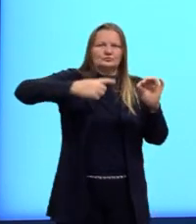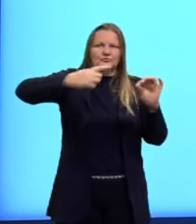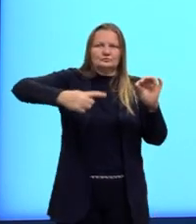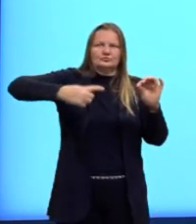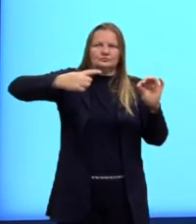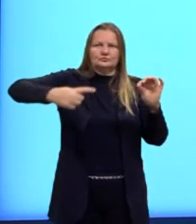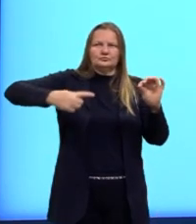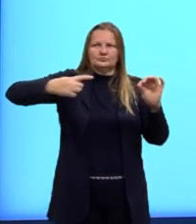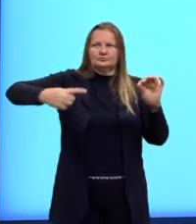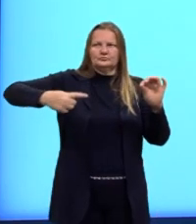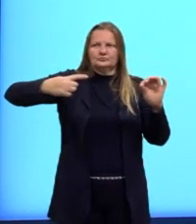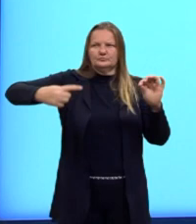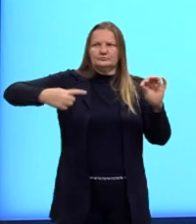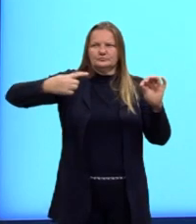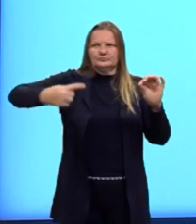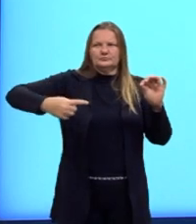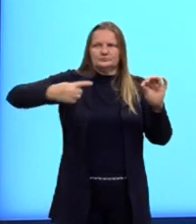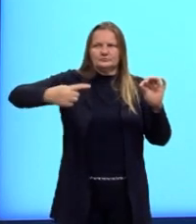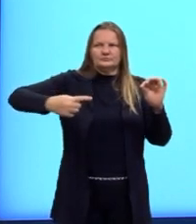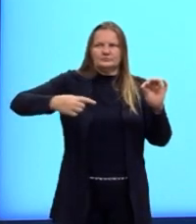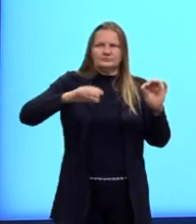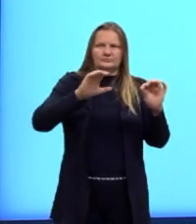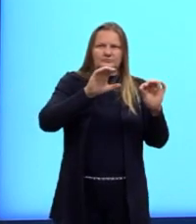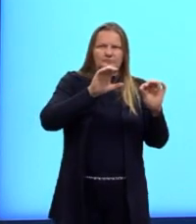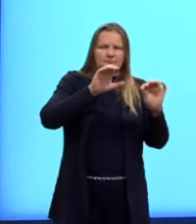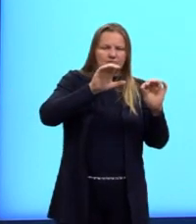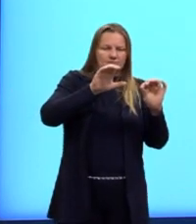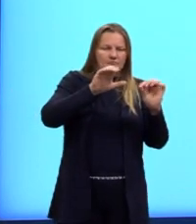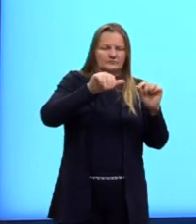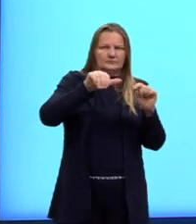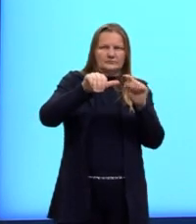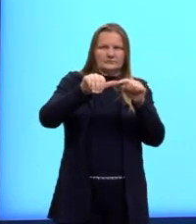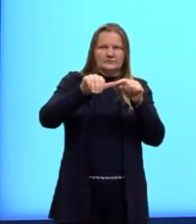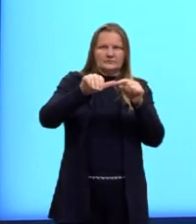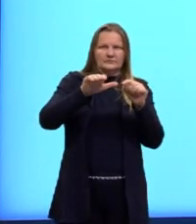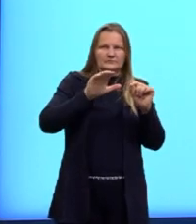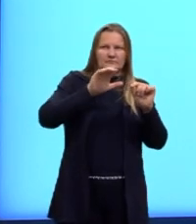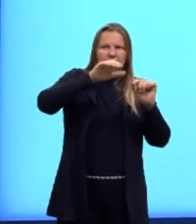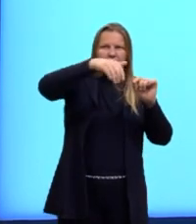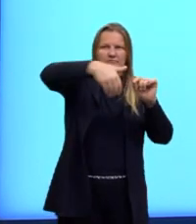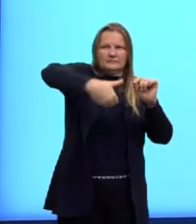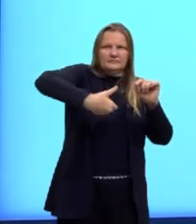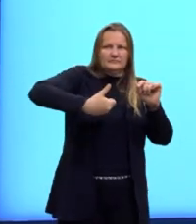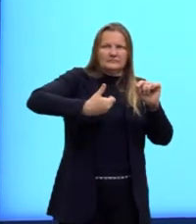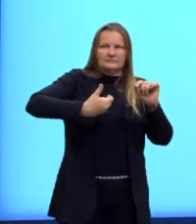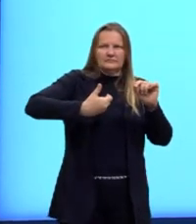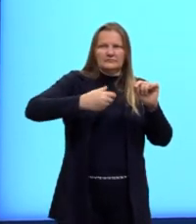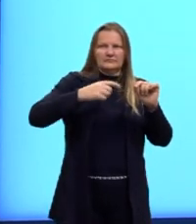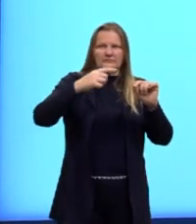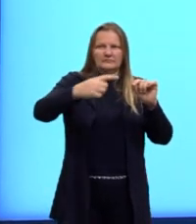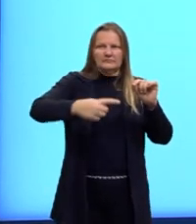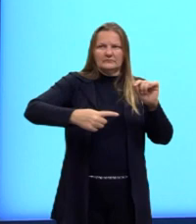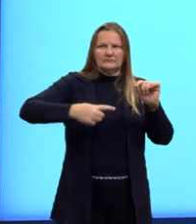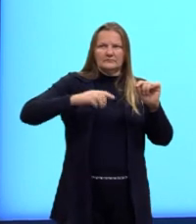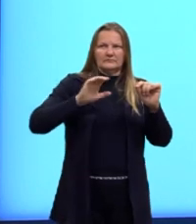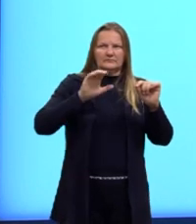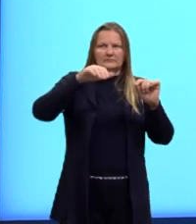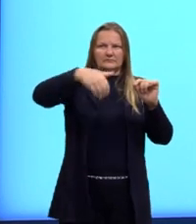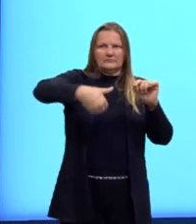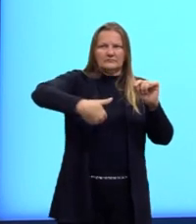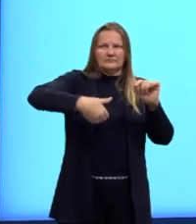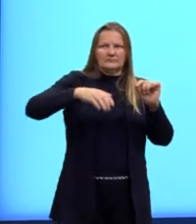Ó, tô fazendo um movimento da mão aqui já para vocês associarem o que que está acontecendo. Ó, a gente tem a flechinha aqui, né? Ó, tá fazendo a